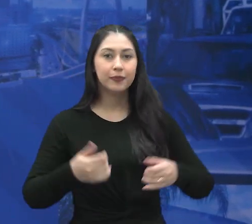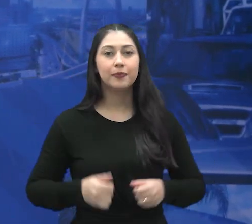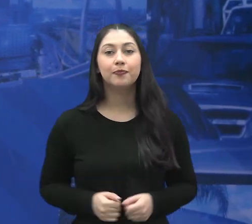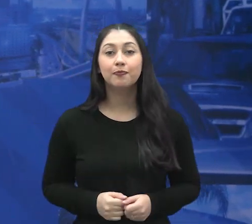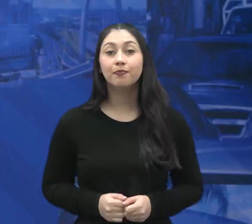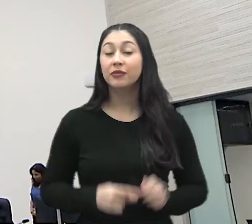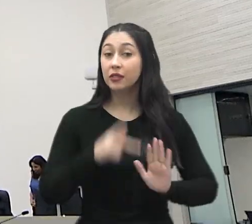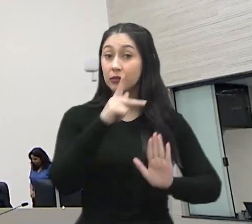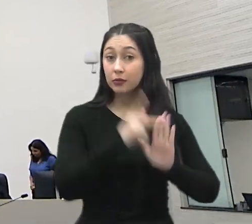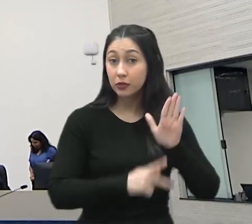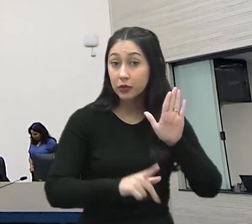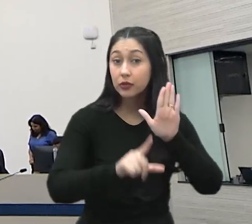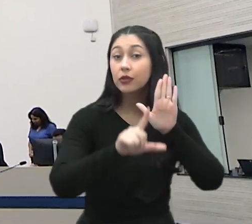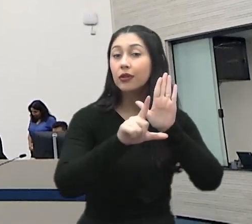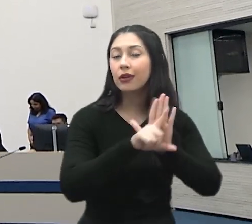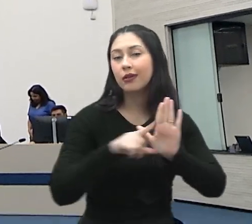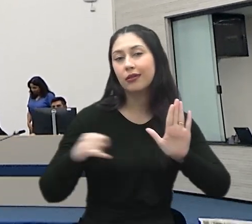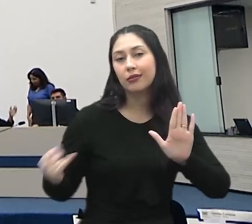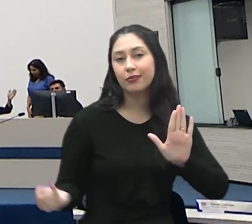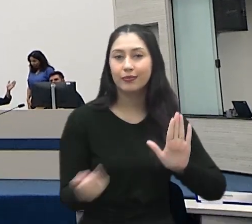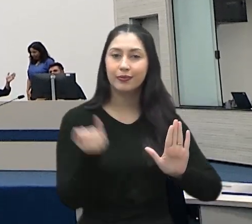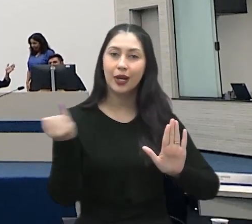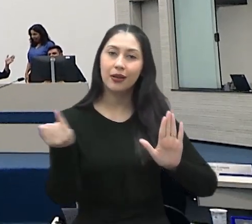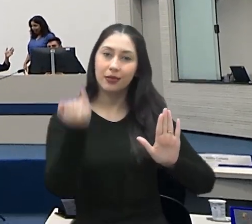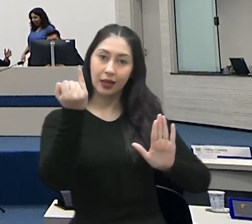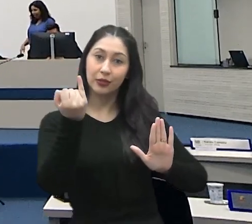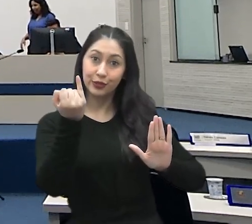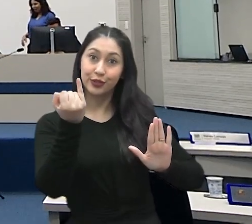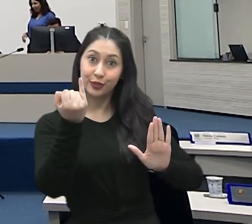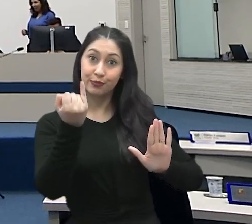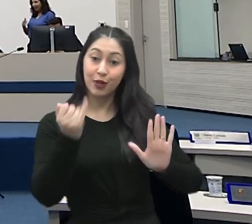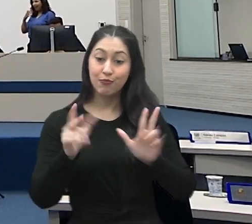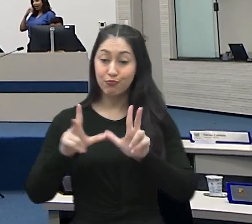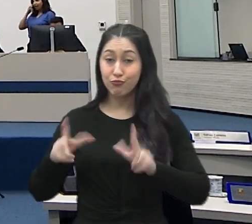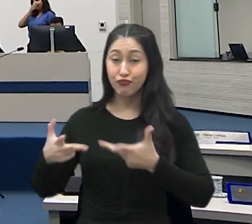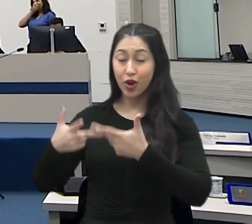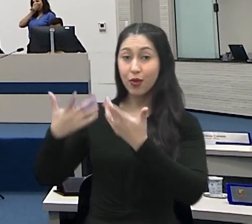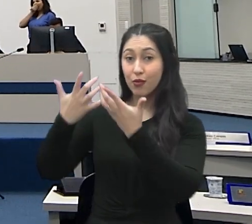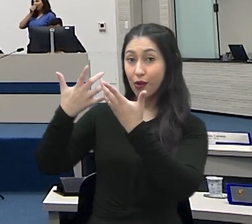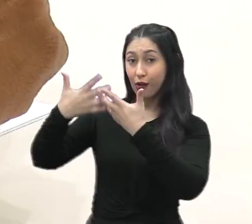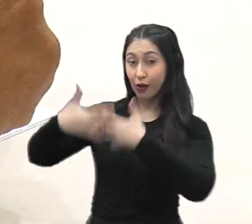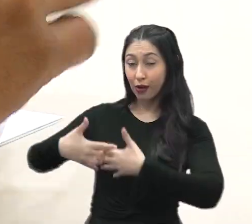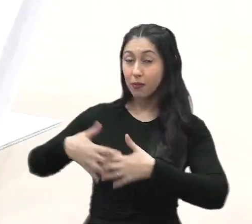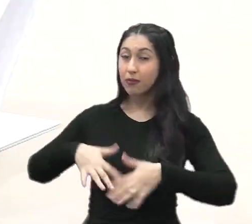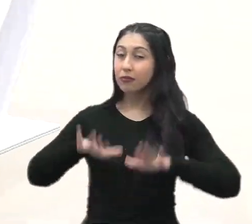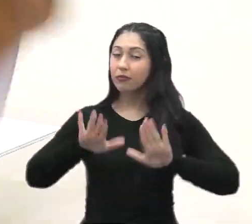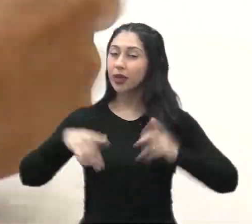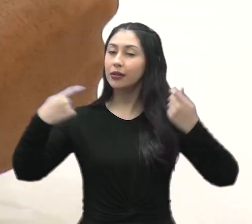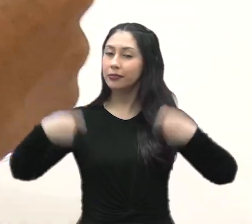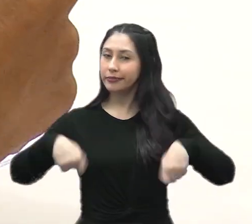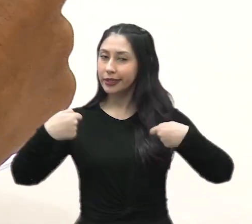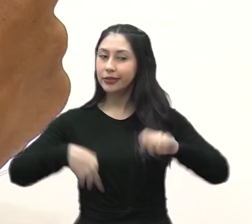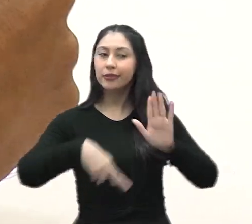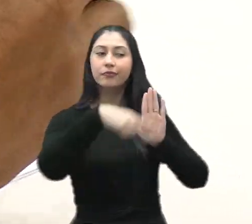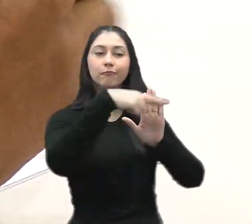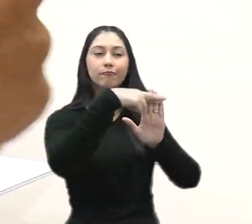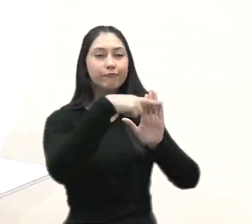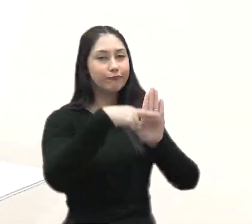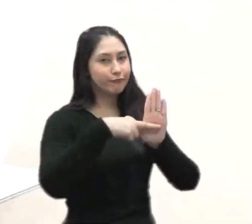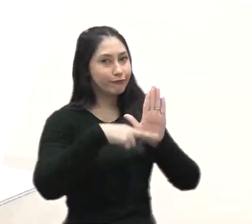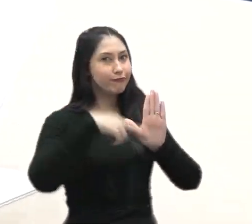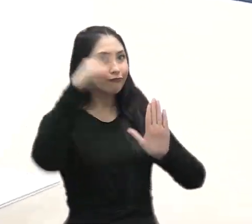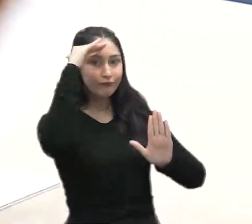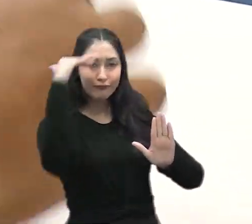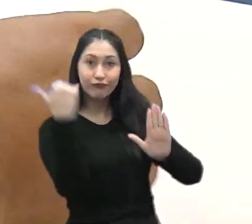primeira reportagem. Projetos de lei são fundamentais para o funcionamento da Câmara, mas eles precisam cumprir